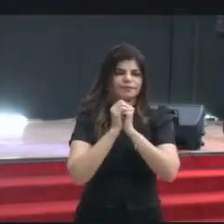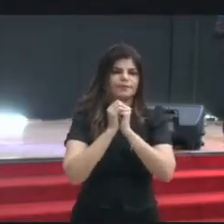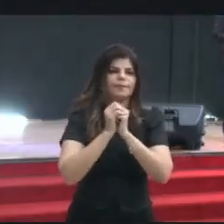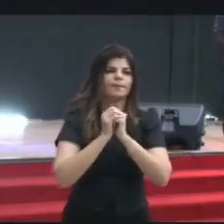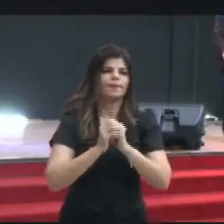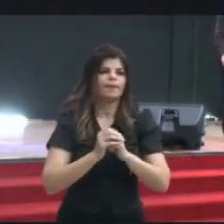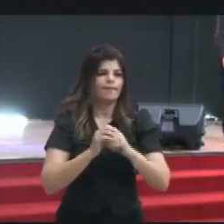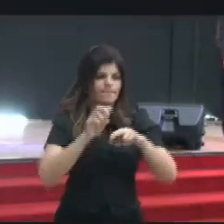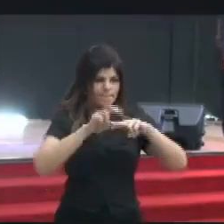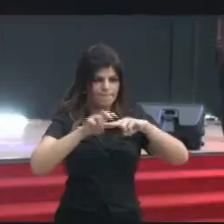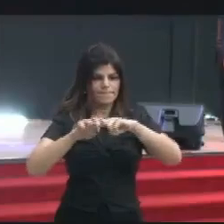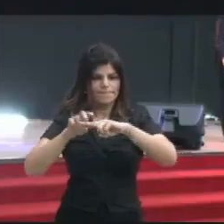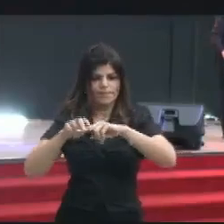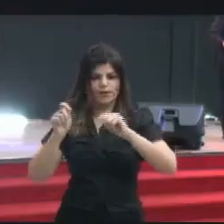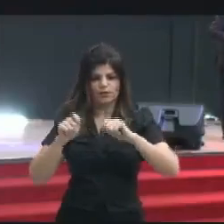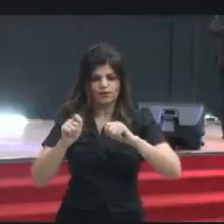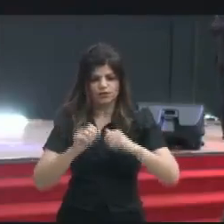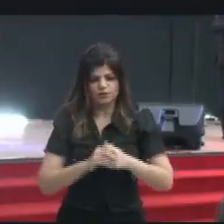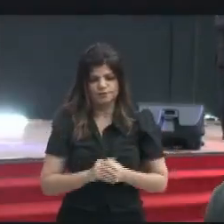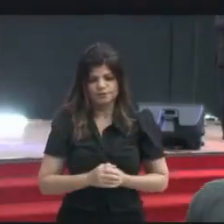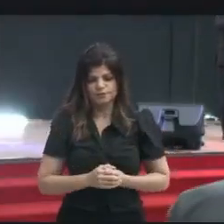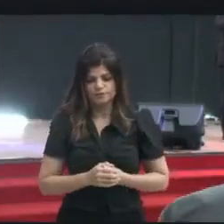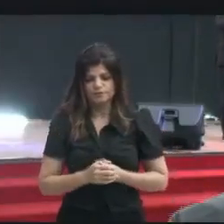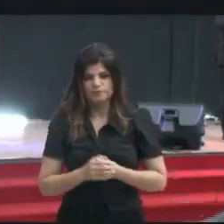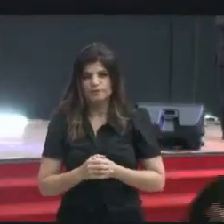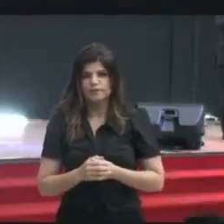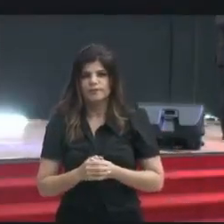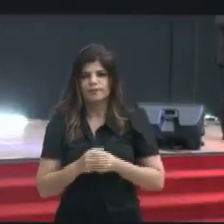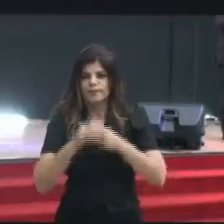e amém. Tome assento, por favor.